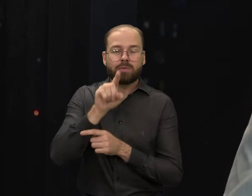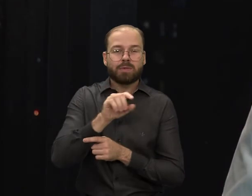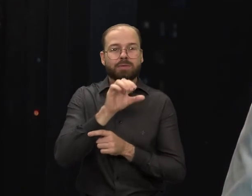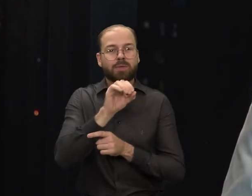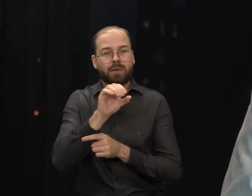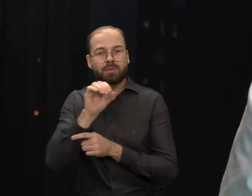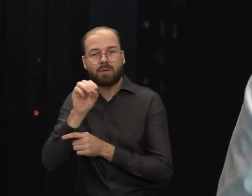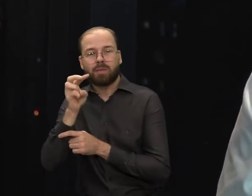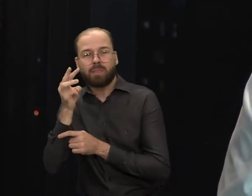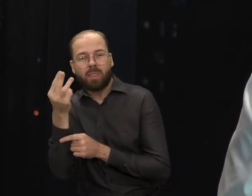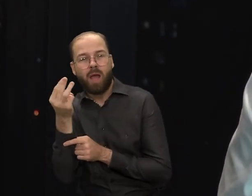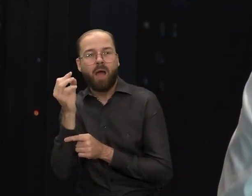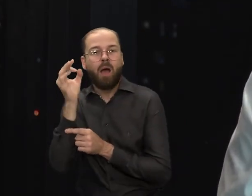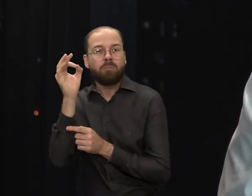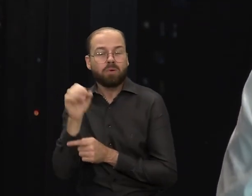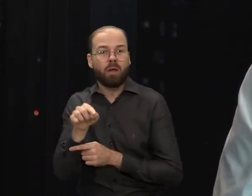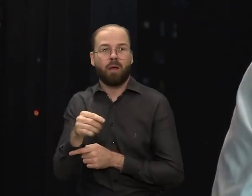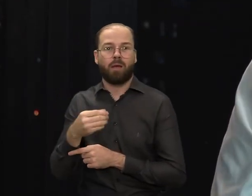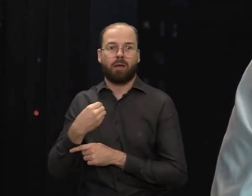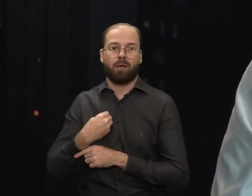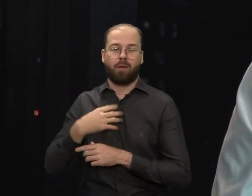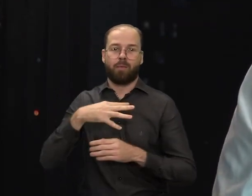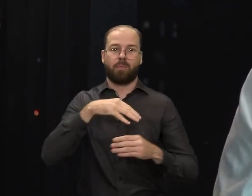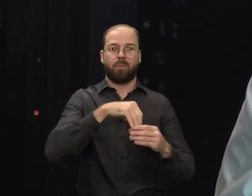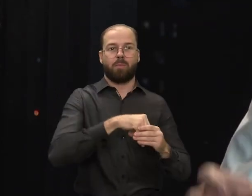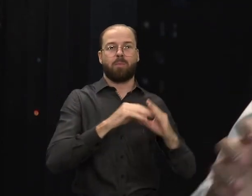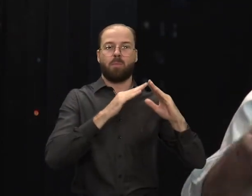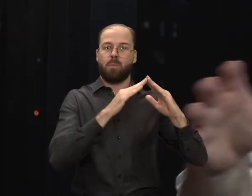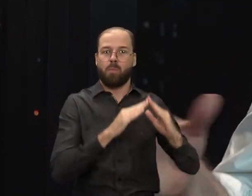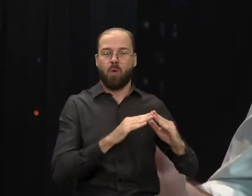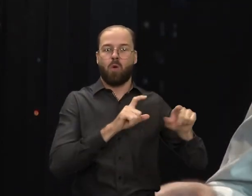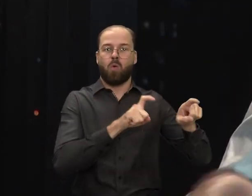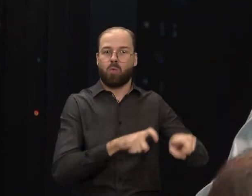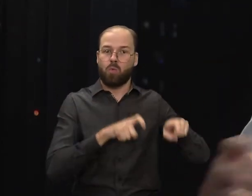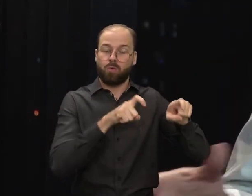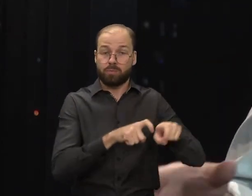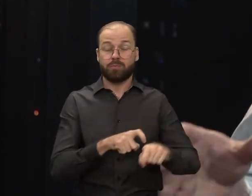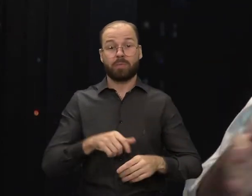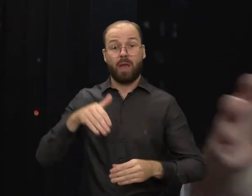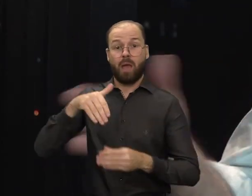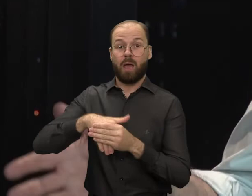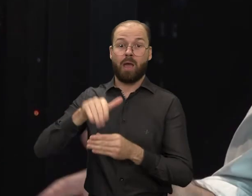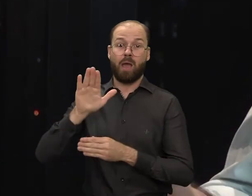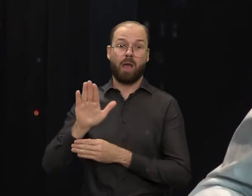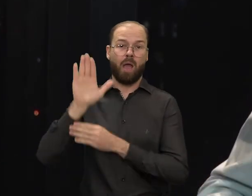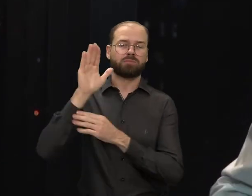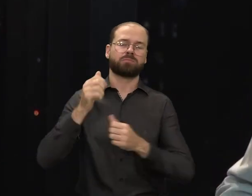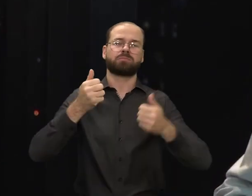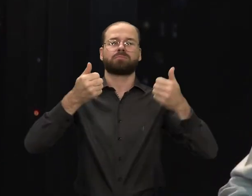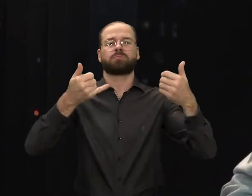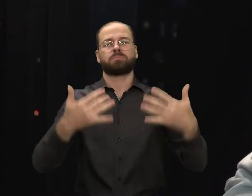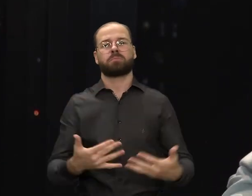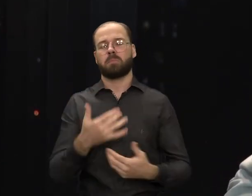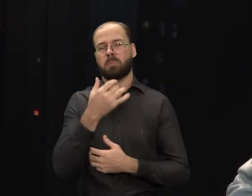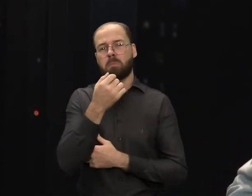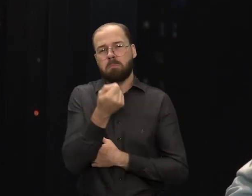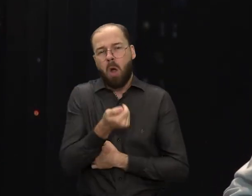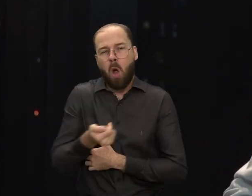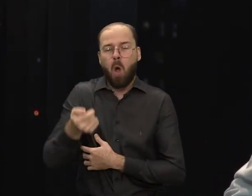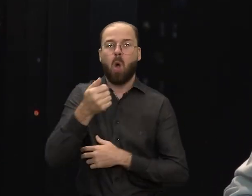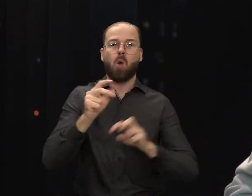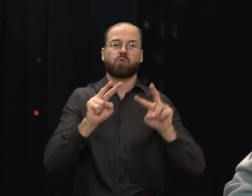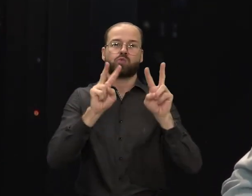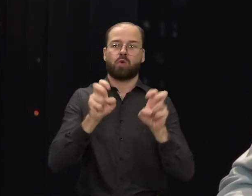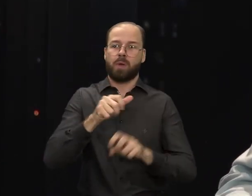0,003% que está na área rural. E os candidatos, eles falam pouquíssimo, os planos falam pouquíssimos de área urbana,